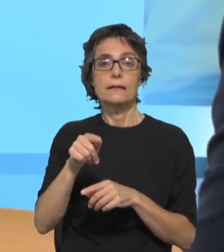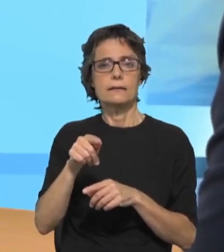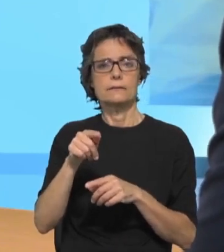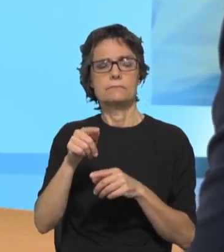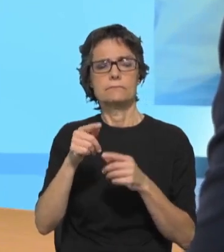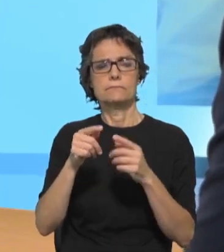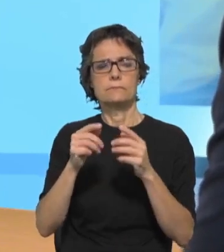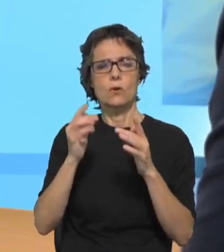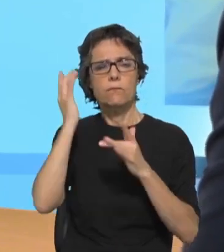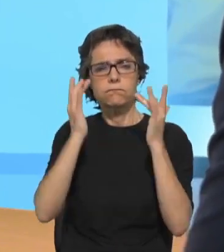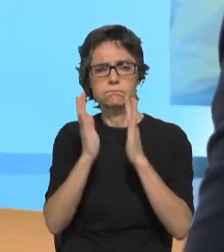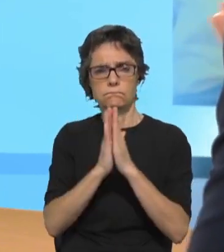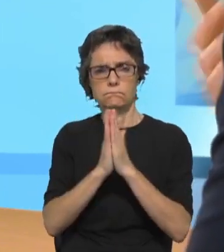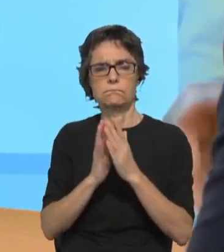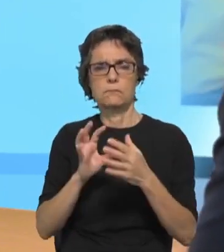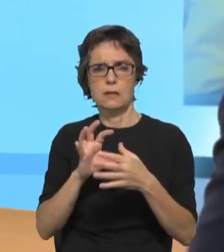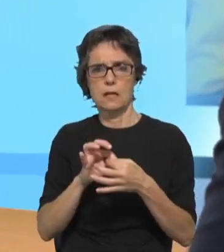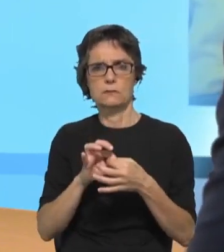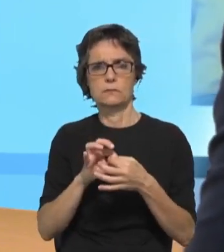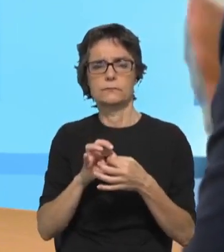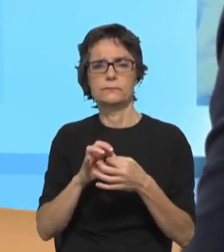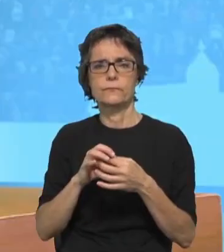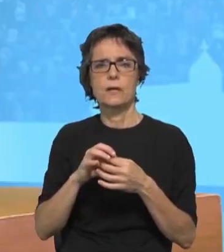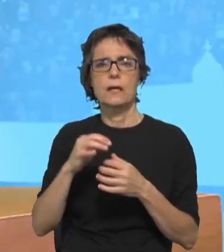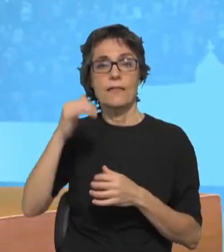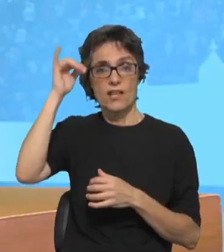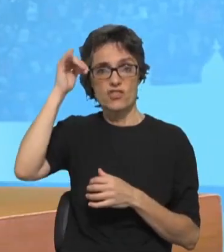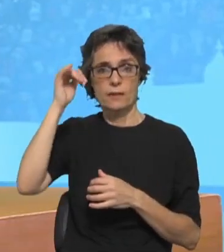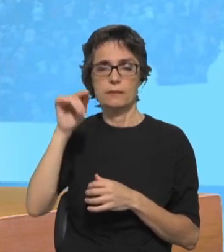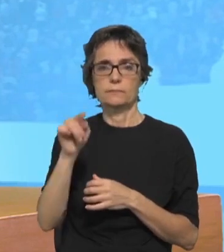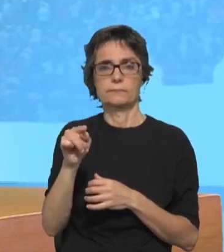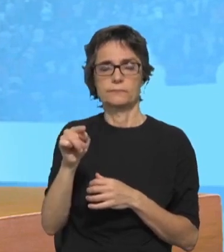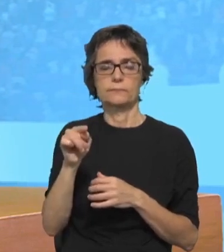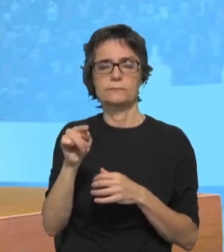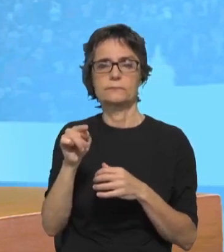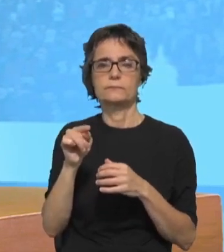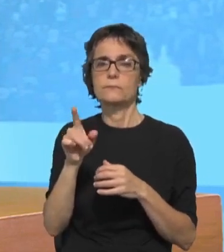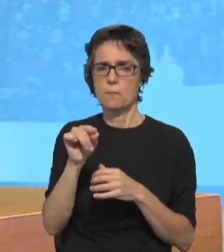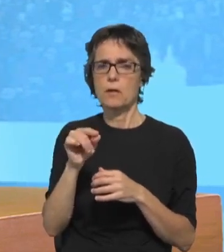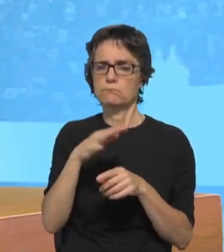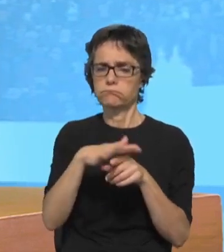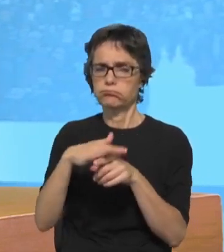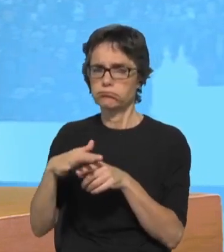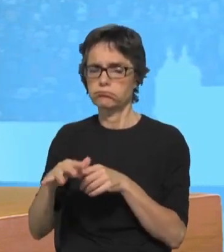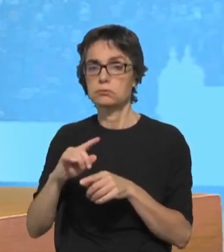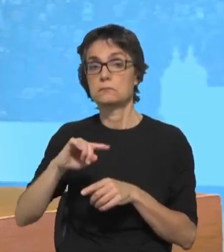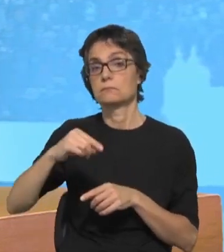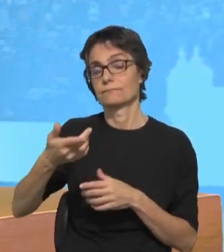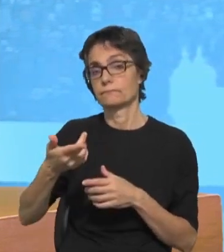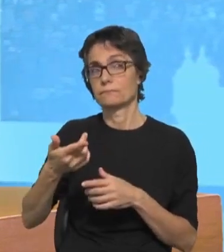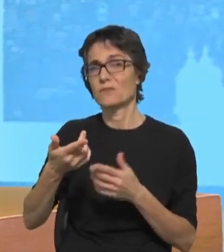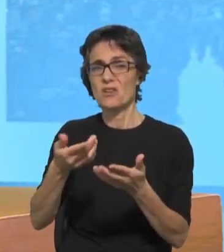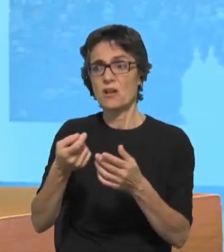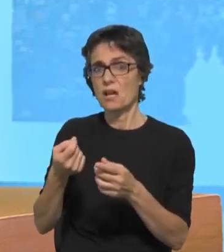compreensão filosófica da teologia da libertação. Também assinalo que faleceu no ano